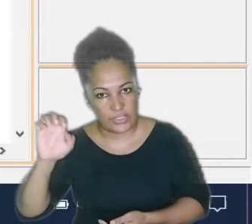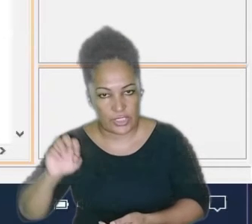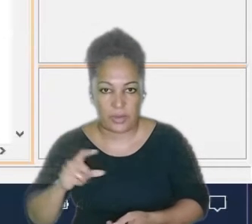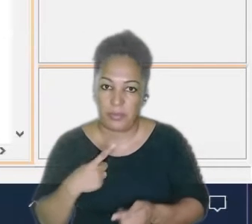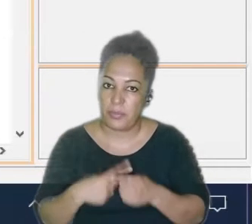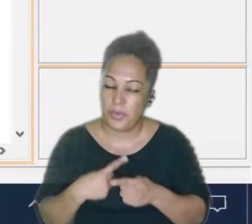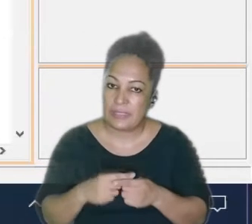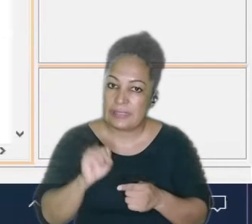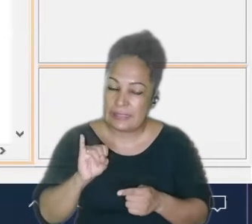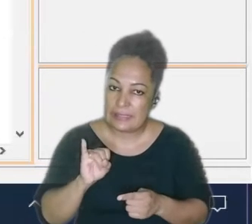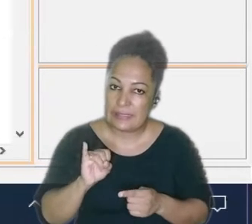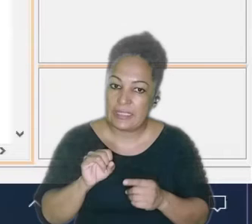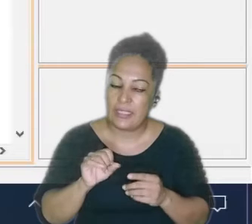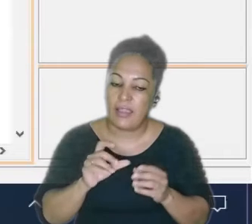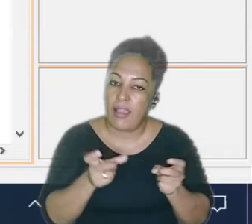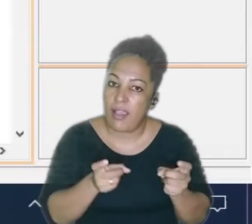a